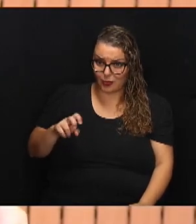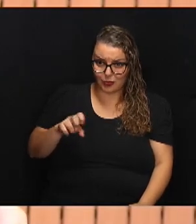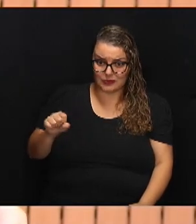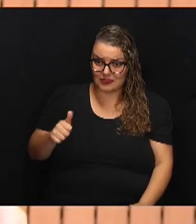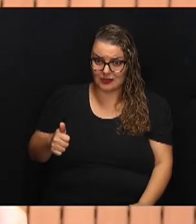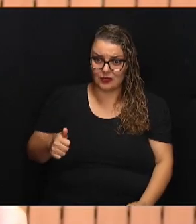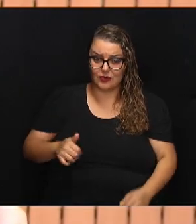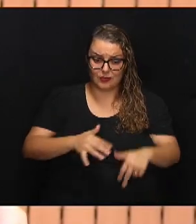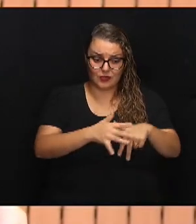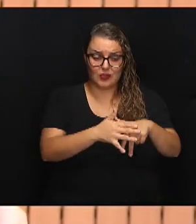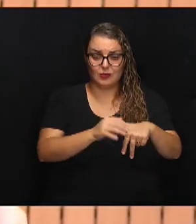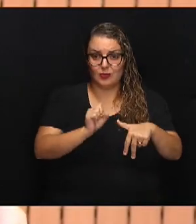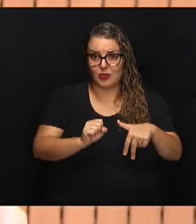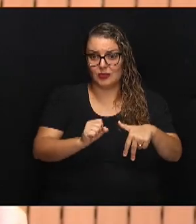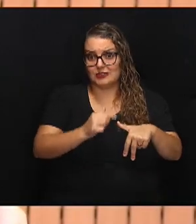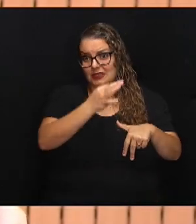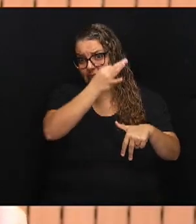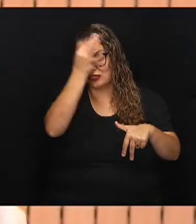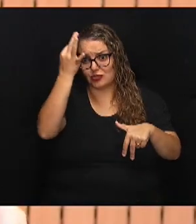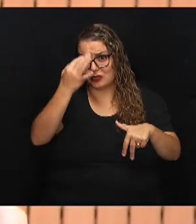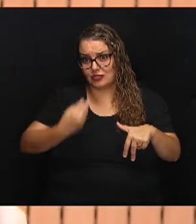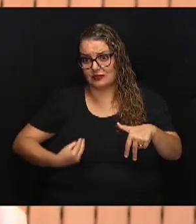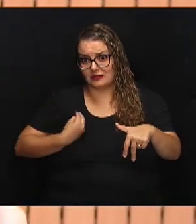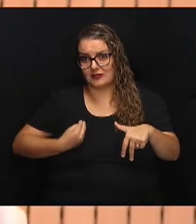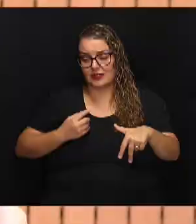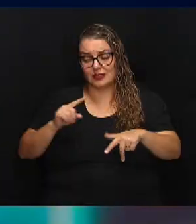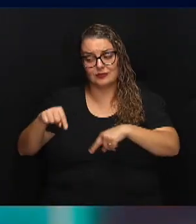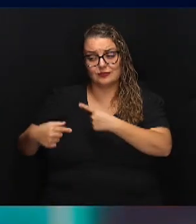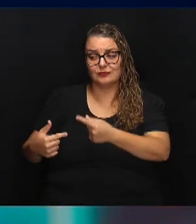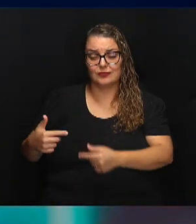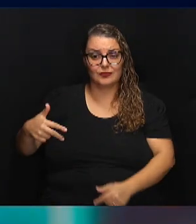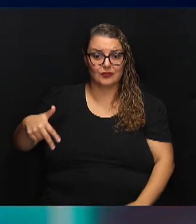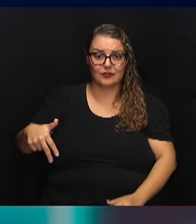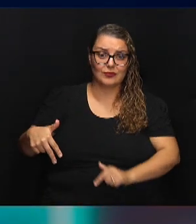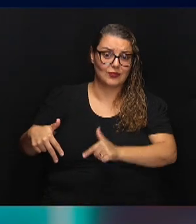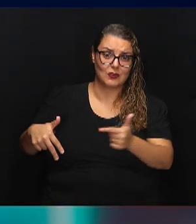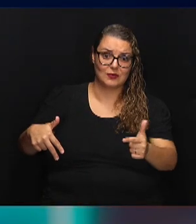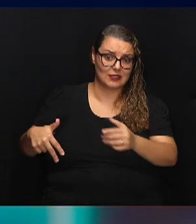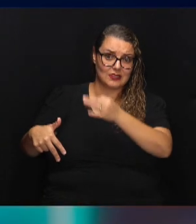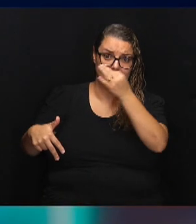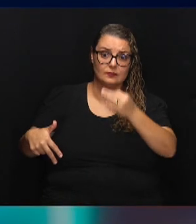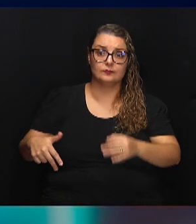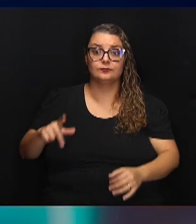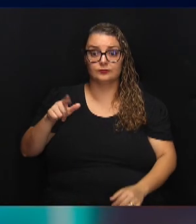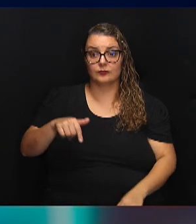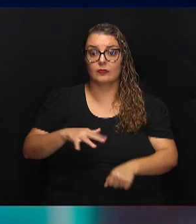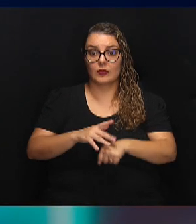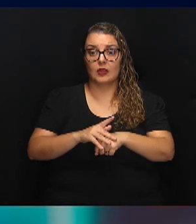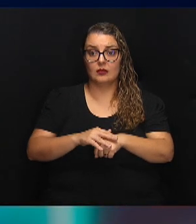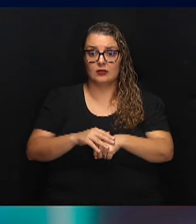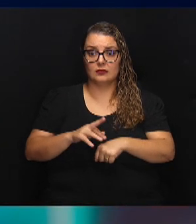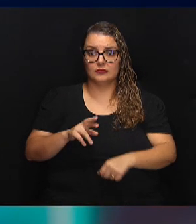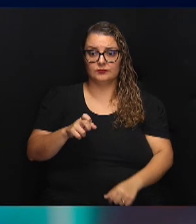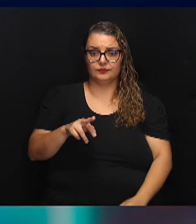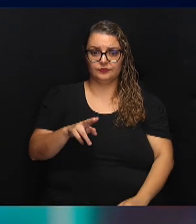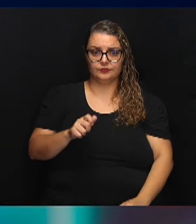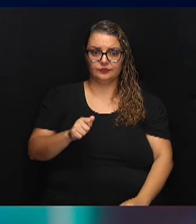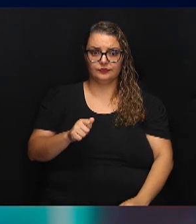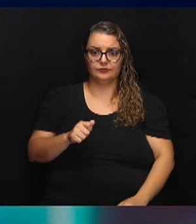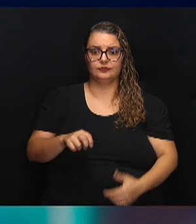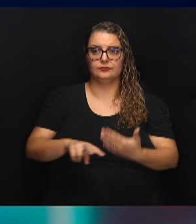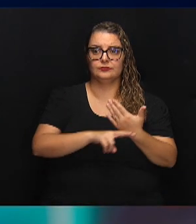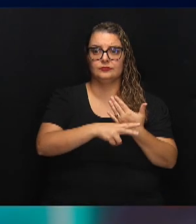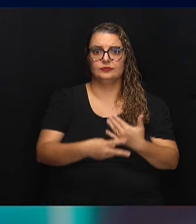sobreviver e o outro pode, infelizmente, não ter essa sorte. Considera-se doença rara aquela que afeta